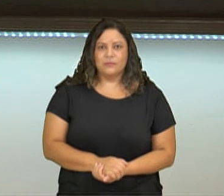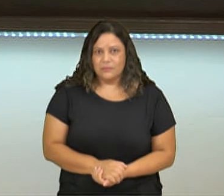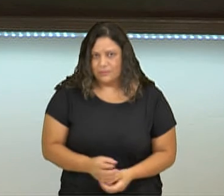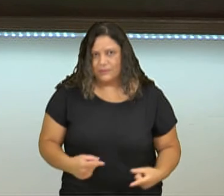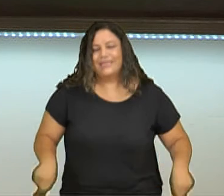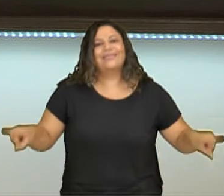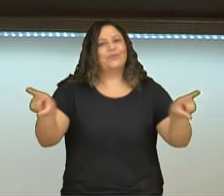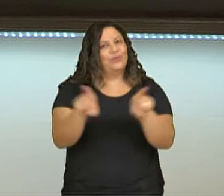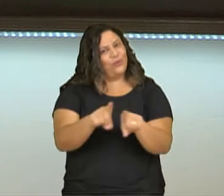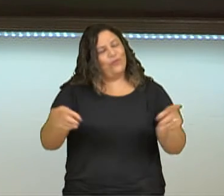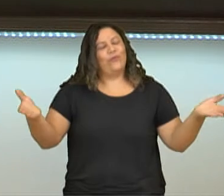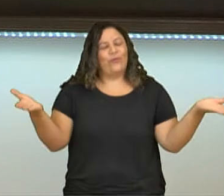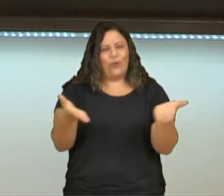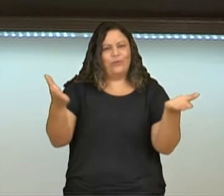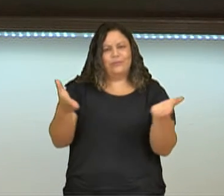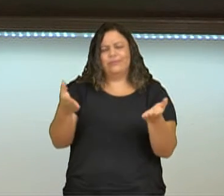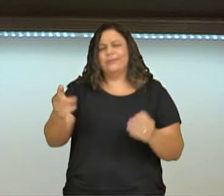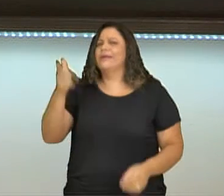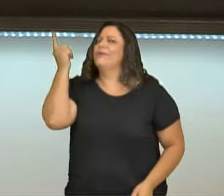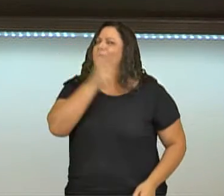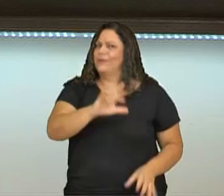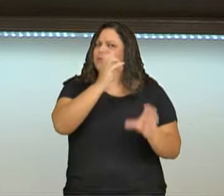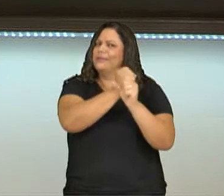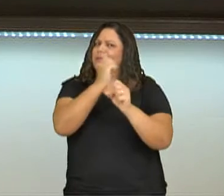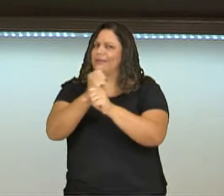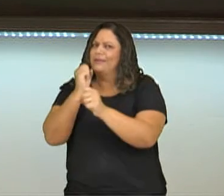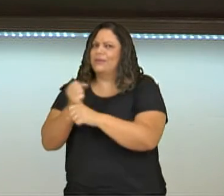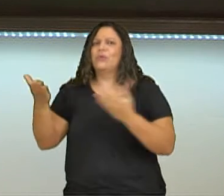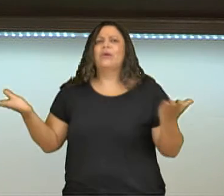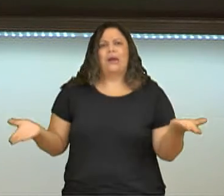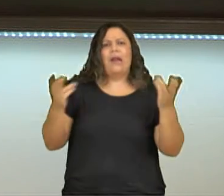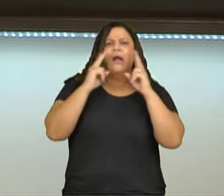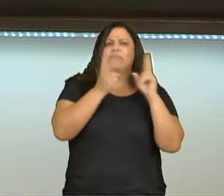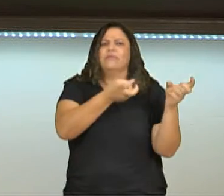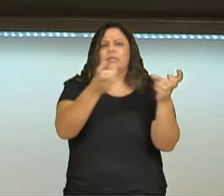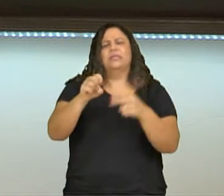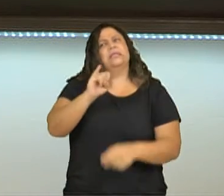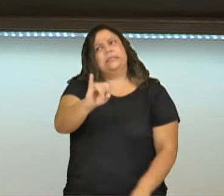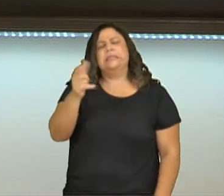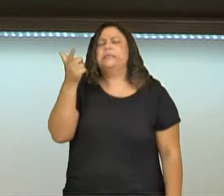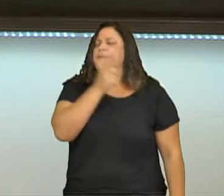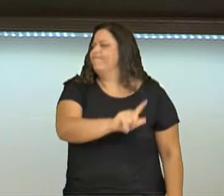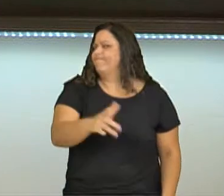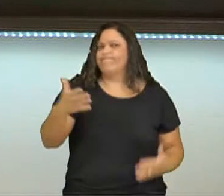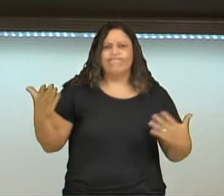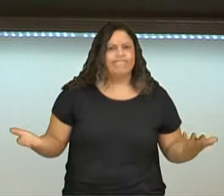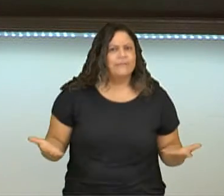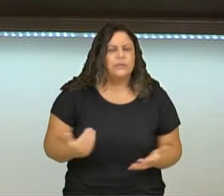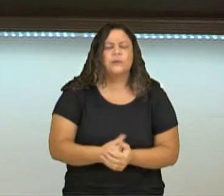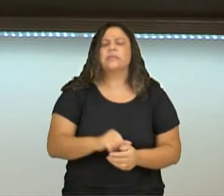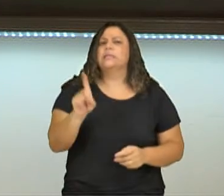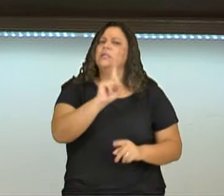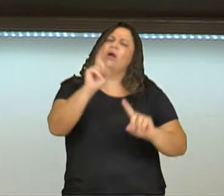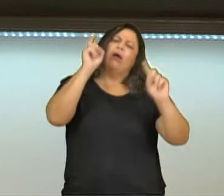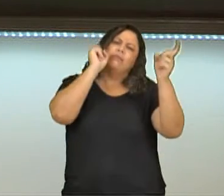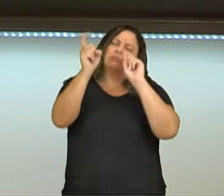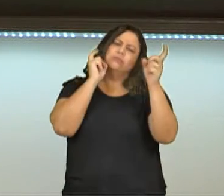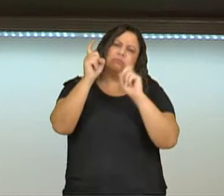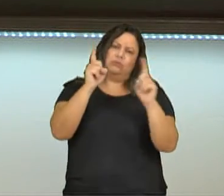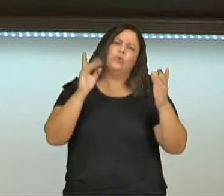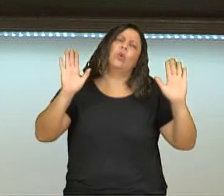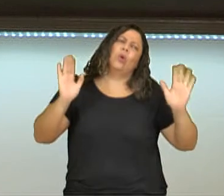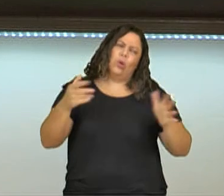Estamos de volta e então, conseguiram fazer os cálculos? Veja, se você não conseguiu fazer o cálculo de primeira, não se preocupe,